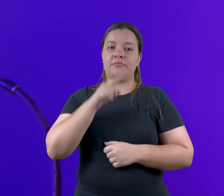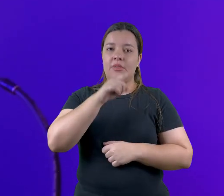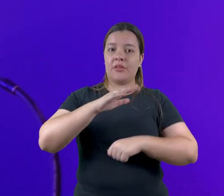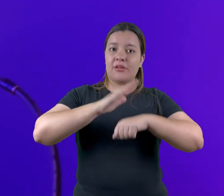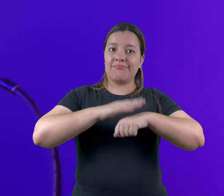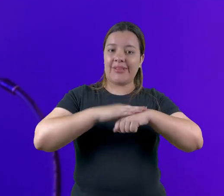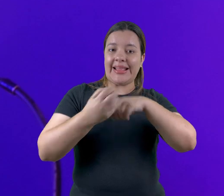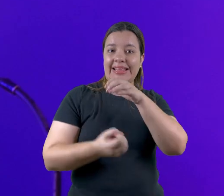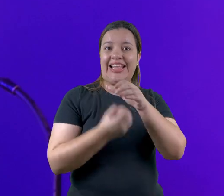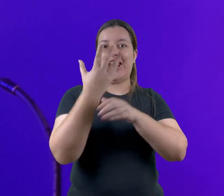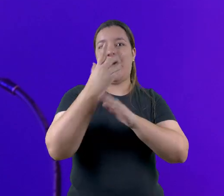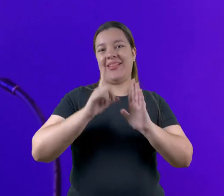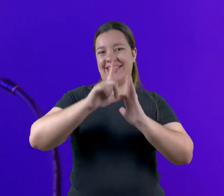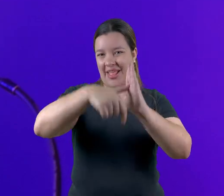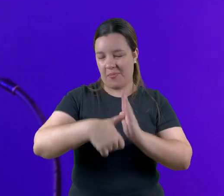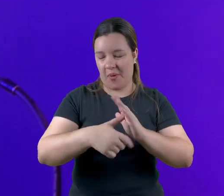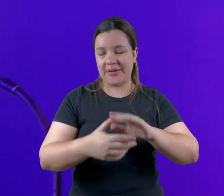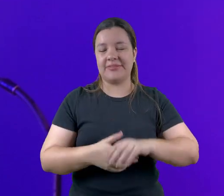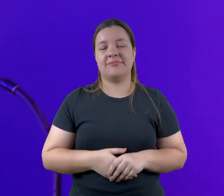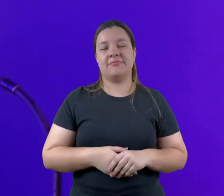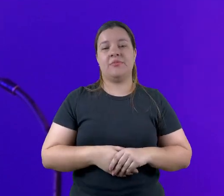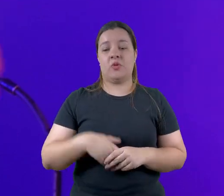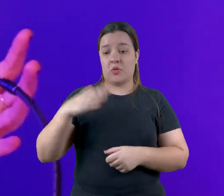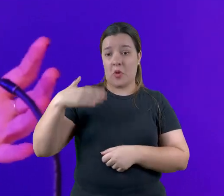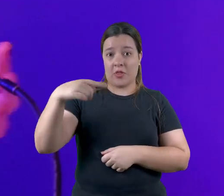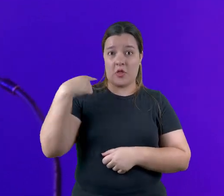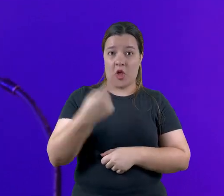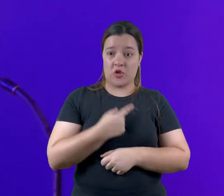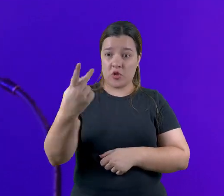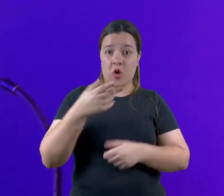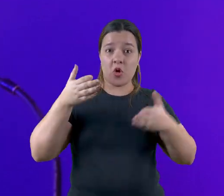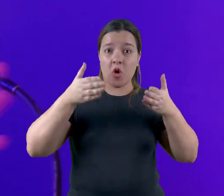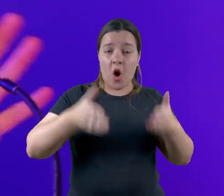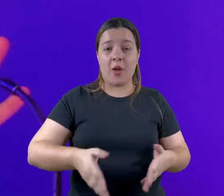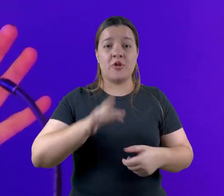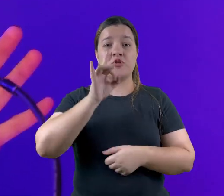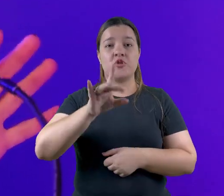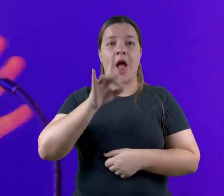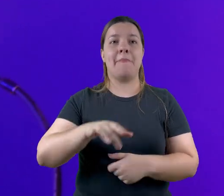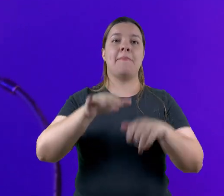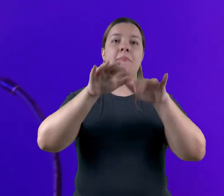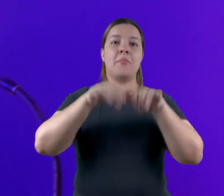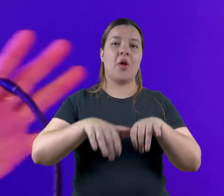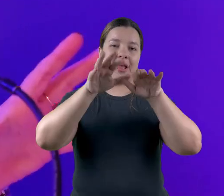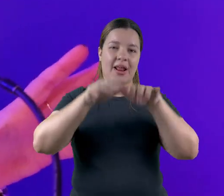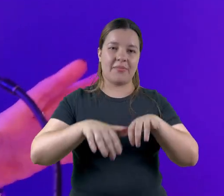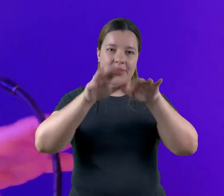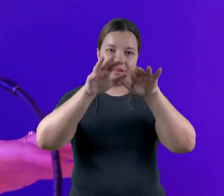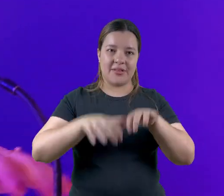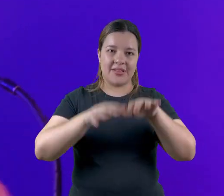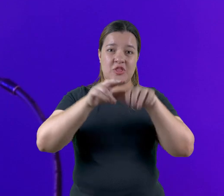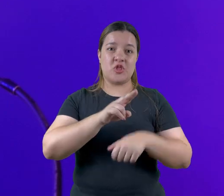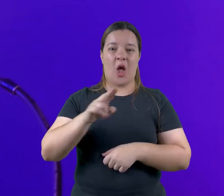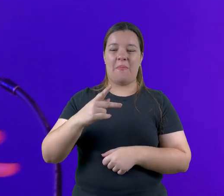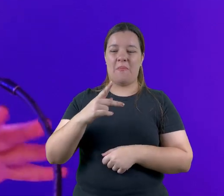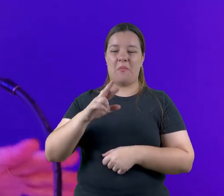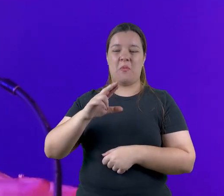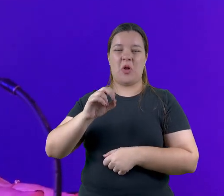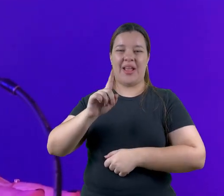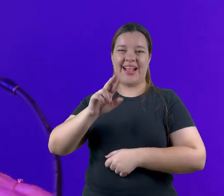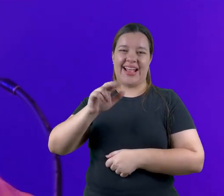uma algo que foi criado né então assim quando nós começamos eramos só programadores né até era